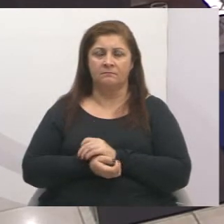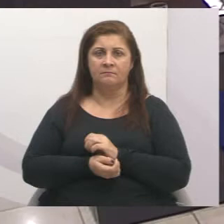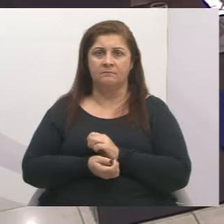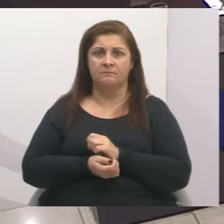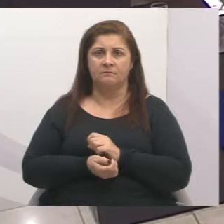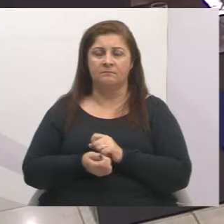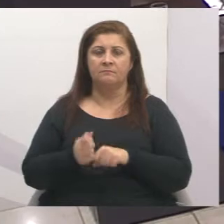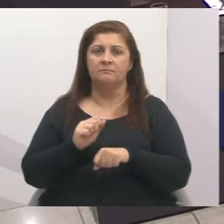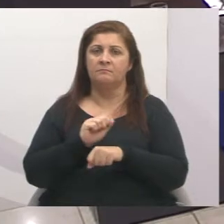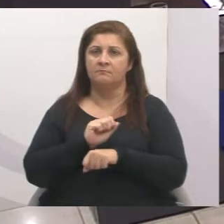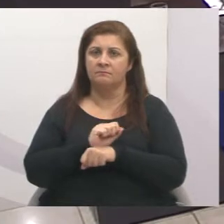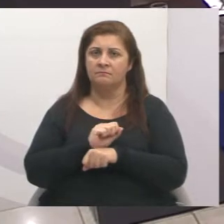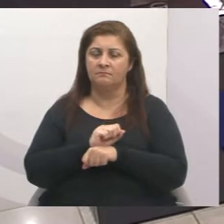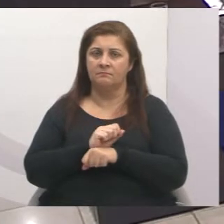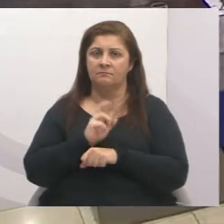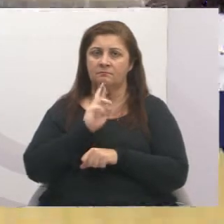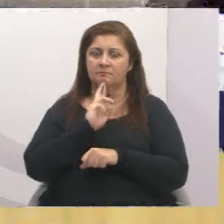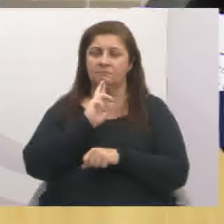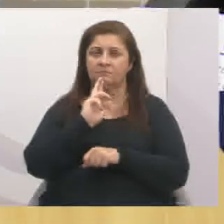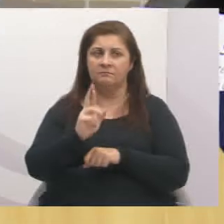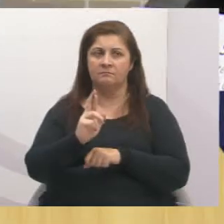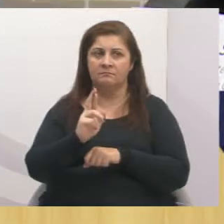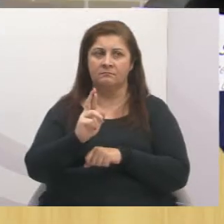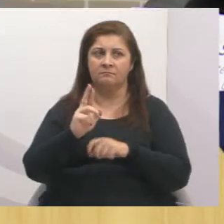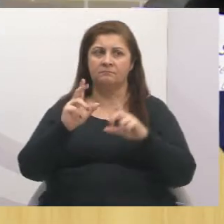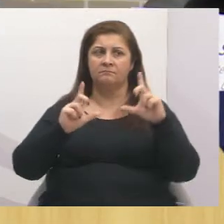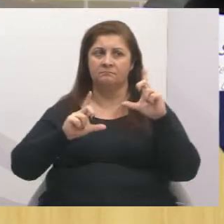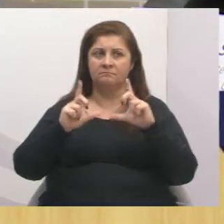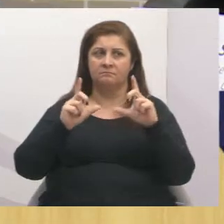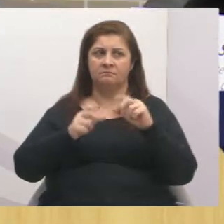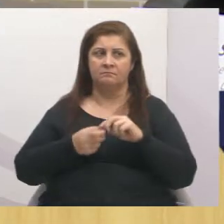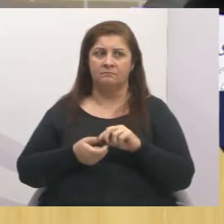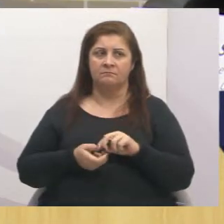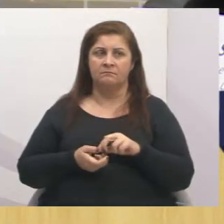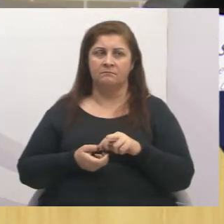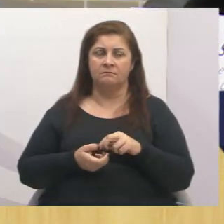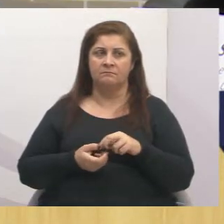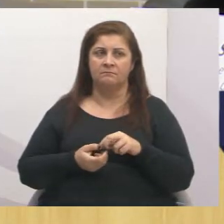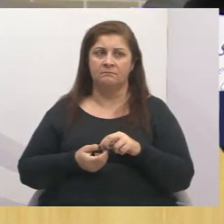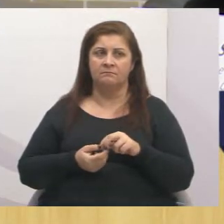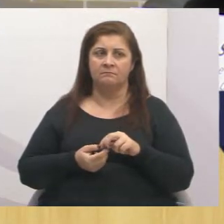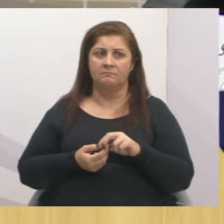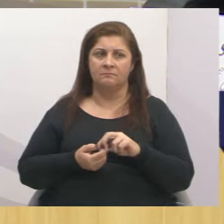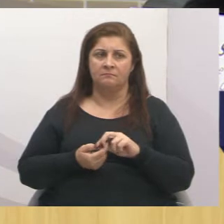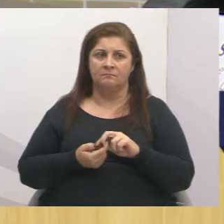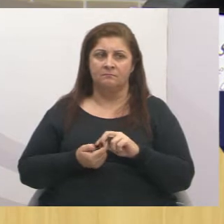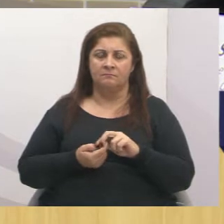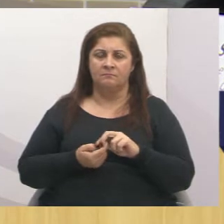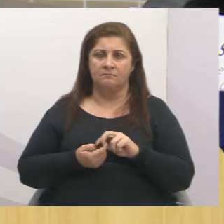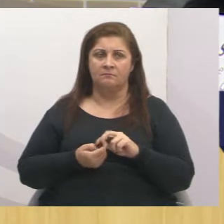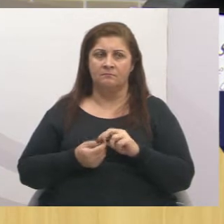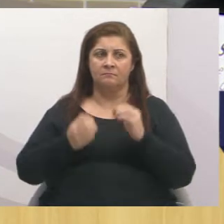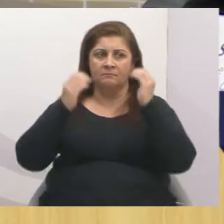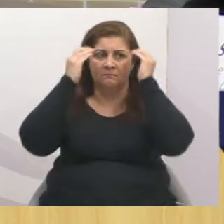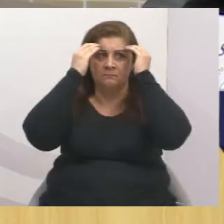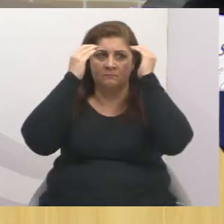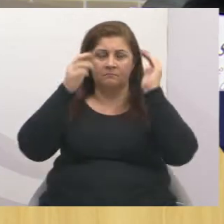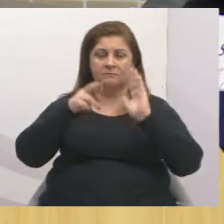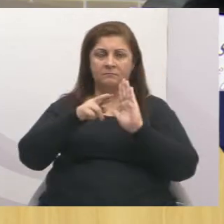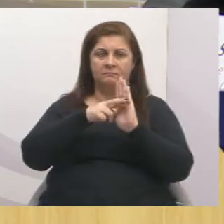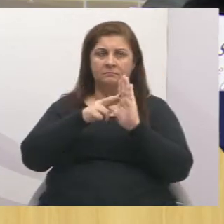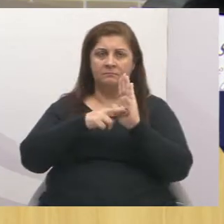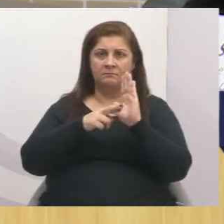questões, aos telespectadores, aos demais presentes e as normas regimentais da